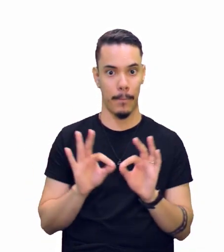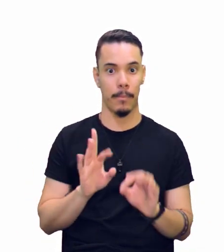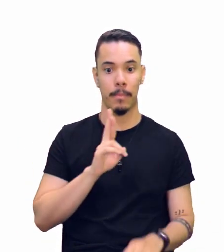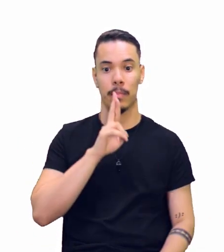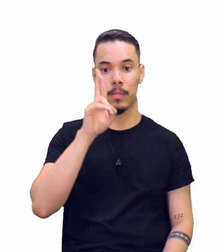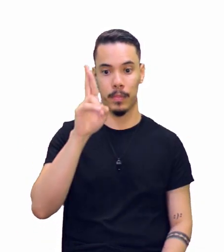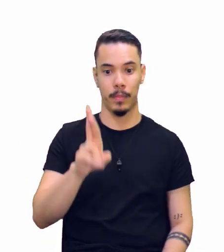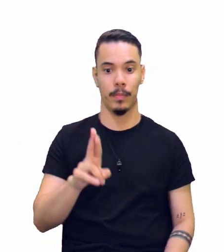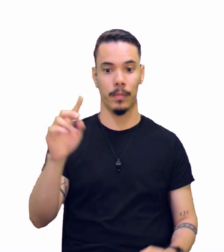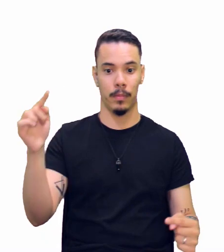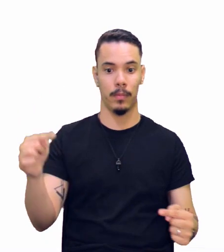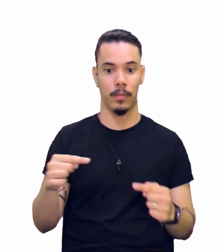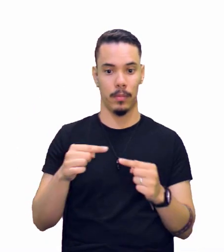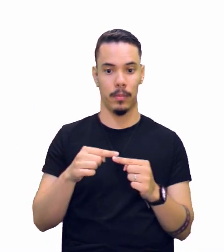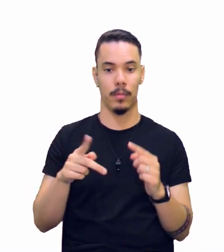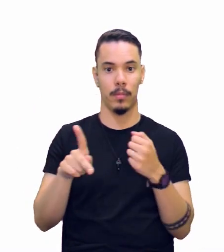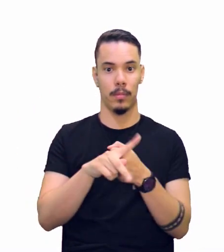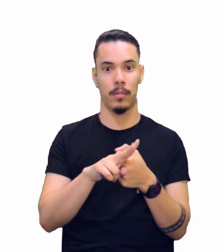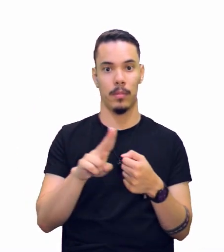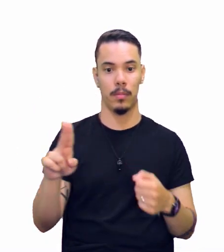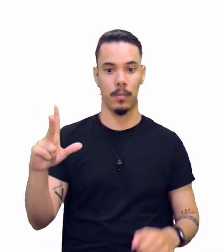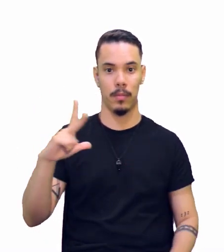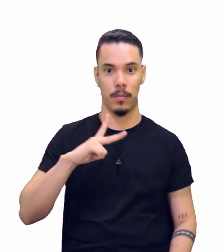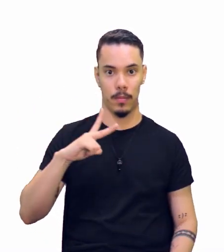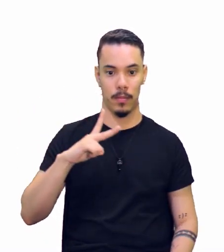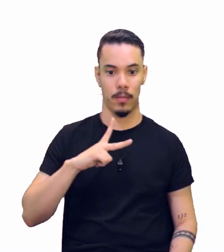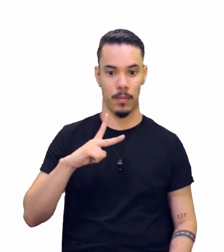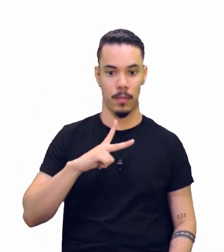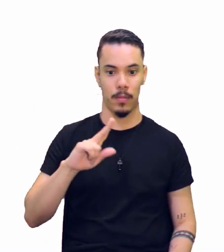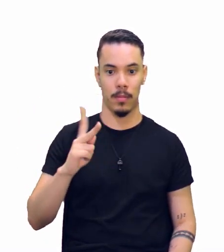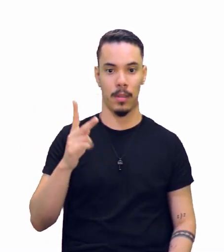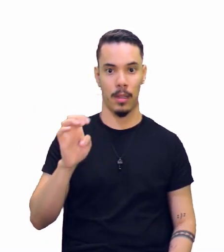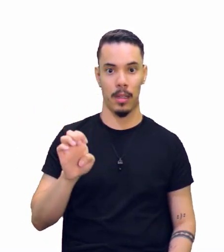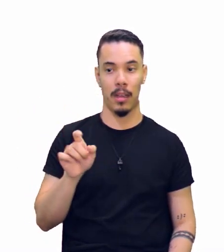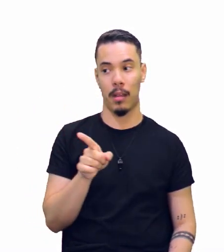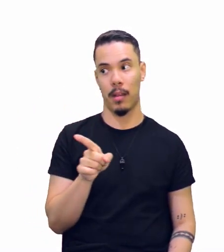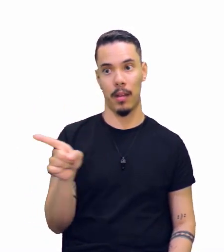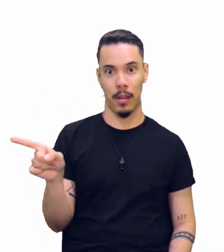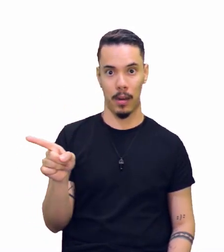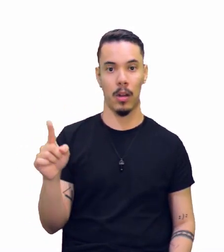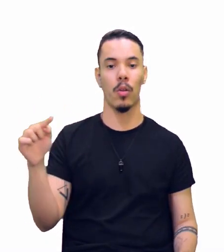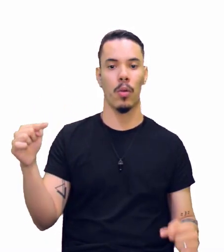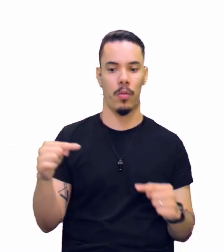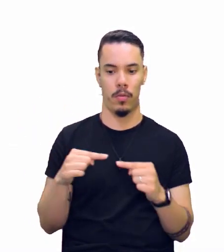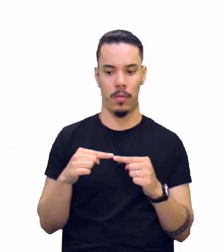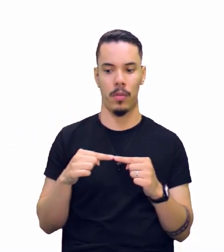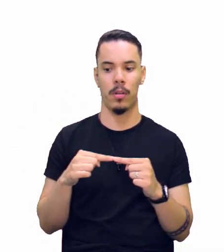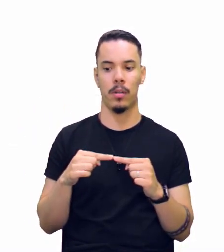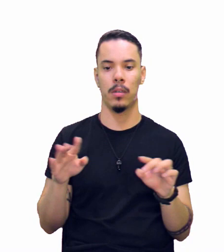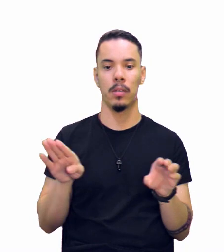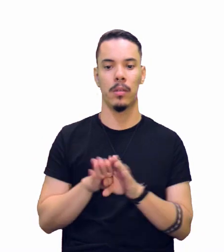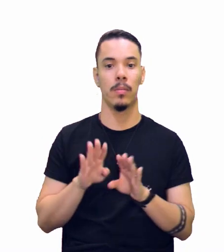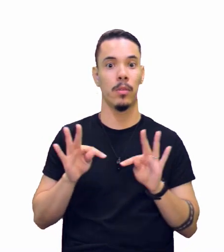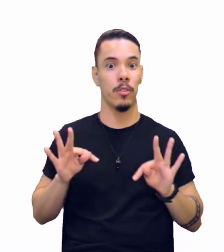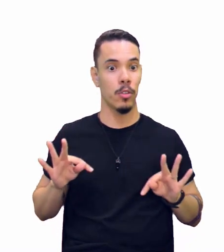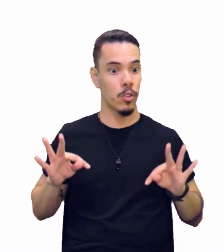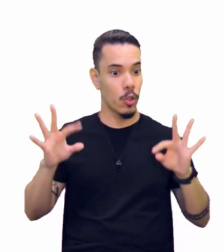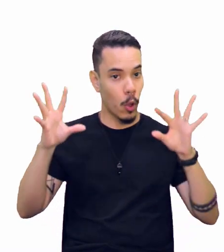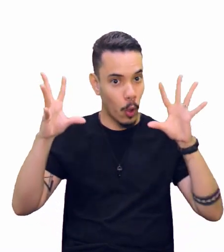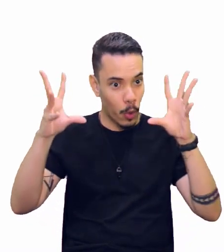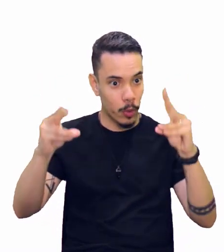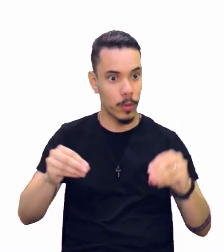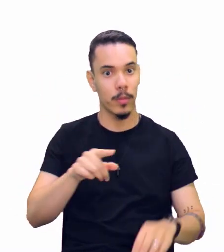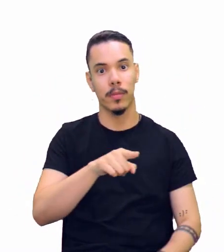está concordando com o pronome pessoal he, ele, concorda com he. E todo mundo está careca